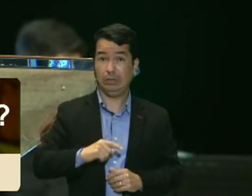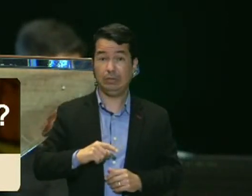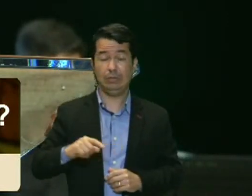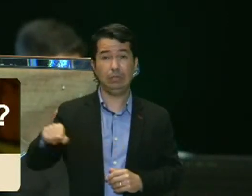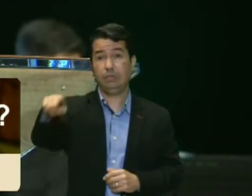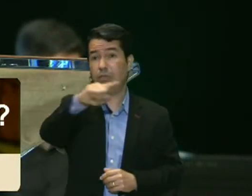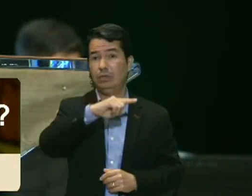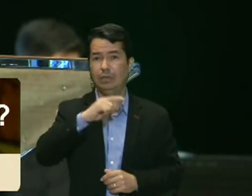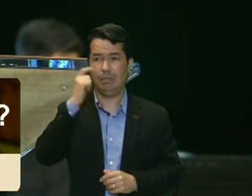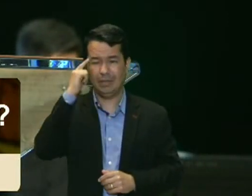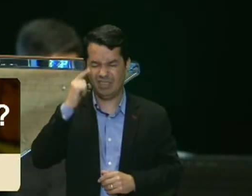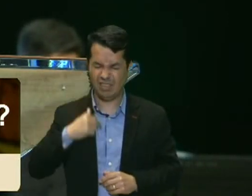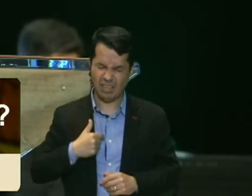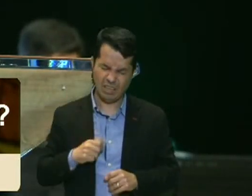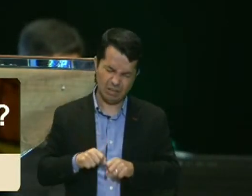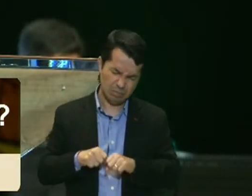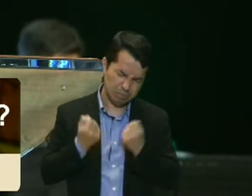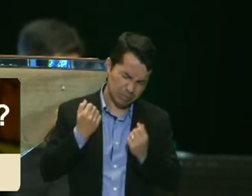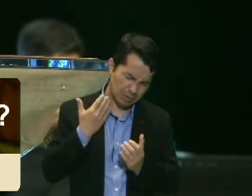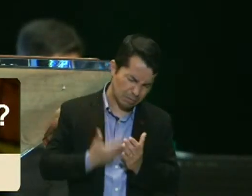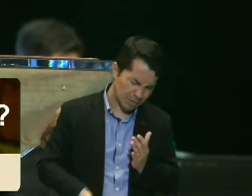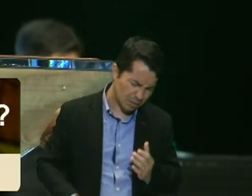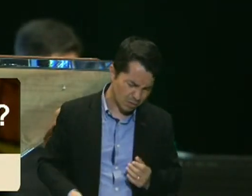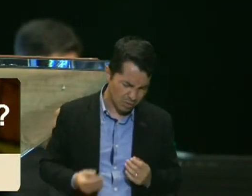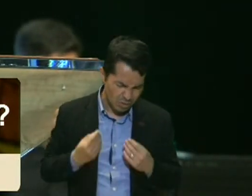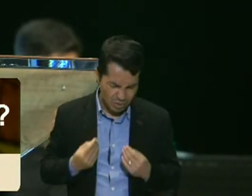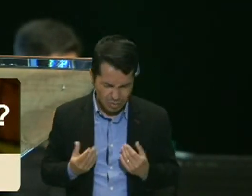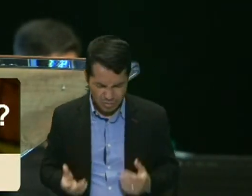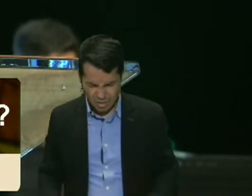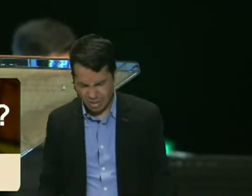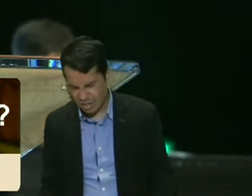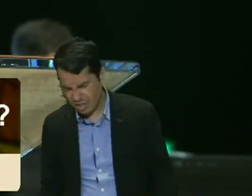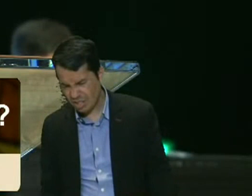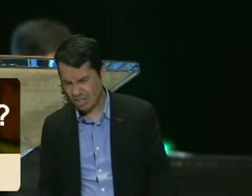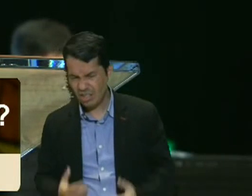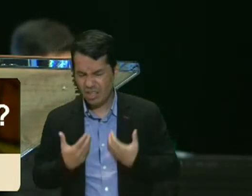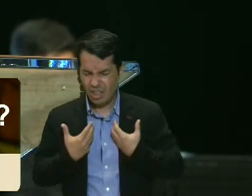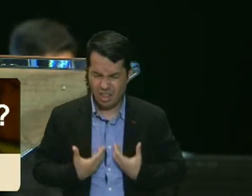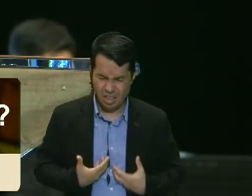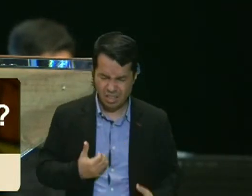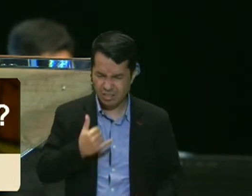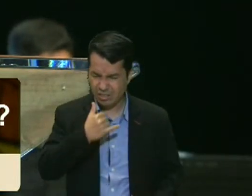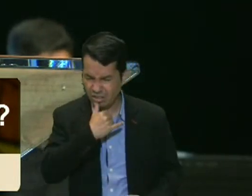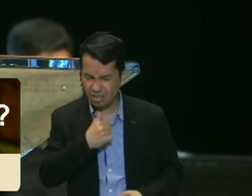sentir derrotado, eu quero te convidar a se colocar em pé também.